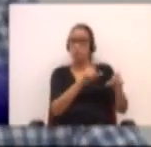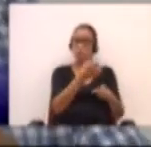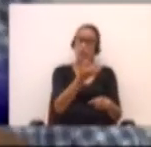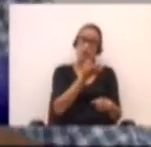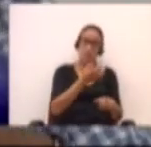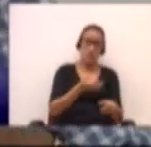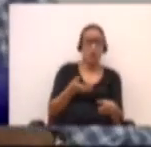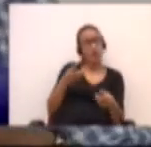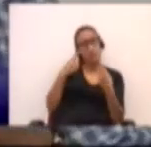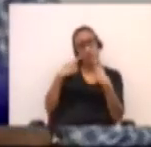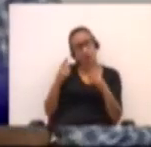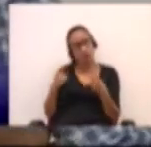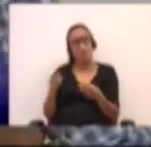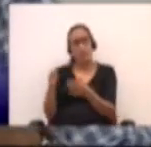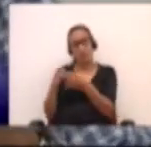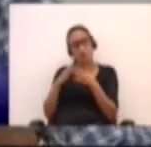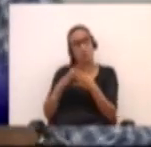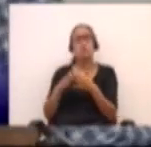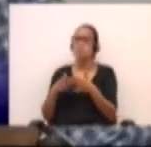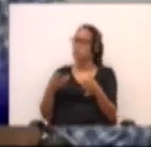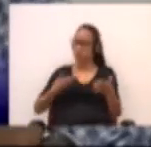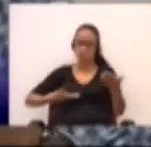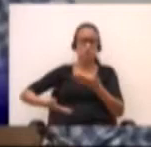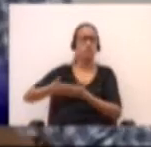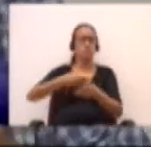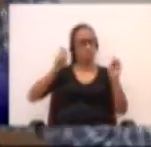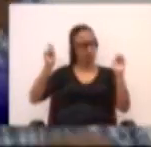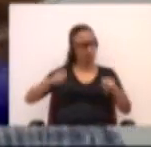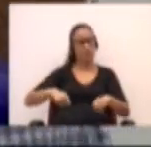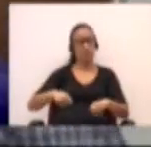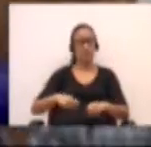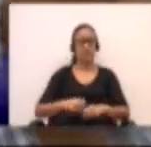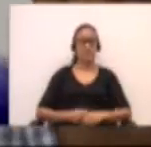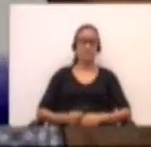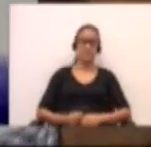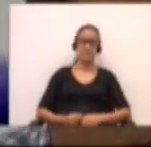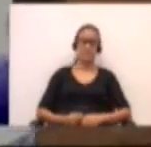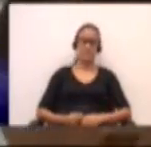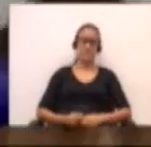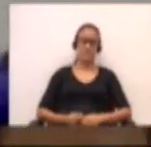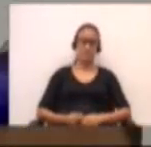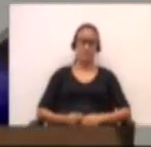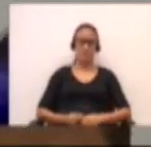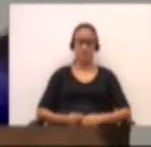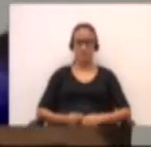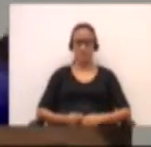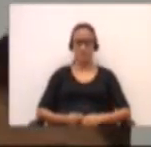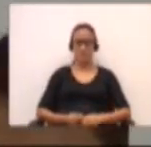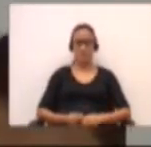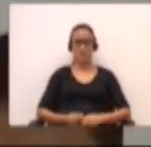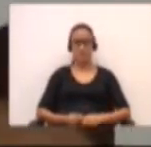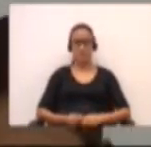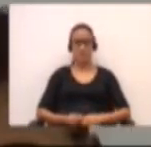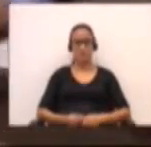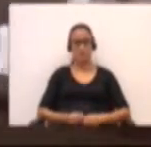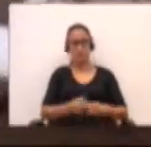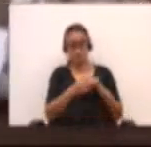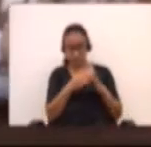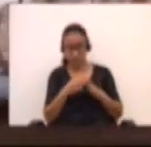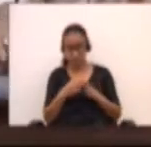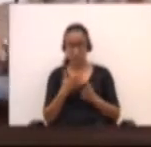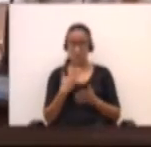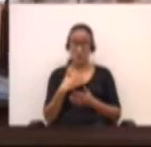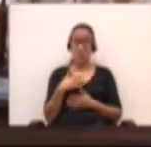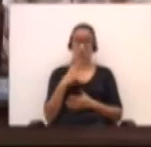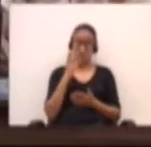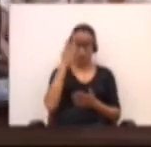eram da população. Muito obrigado. Nesse tema, eu acho que não tem necessidade. Senhor presidente, mais uma questão de ordem só. Eu sei que estou